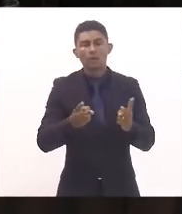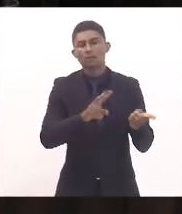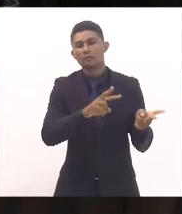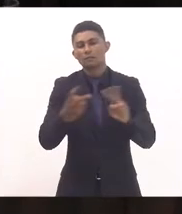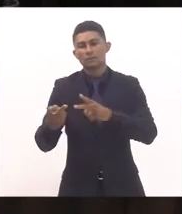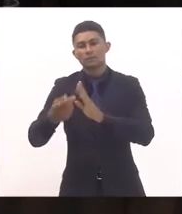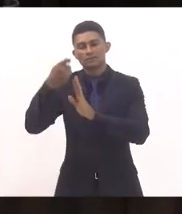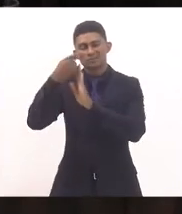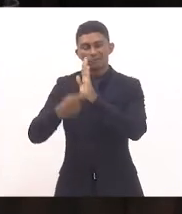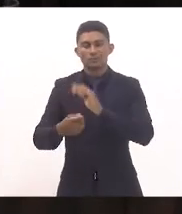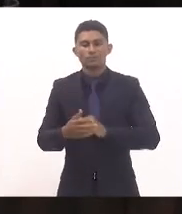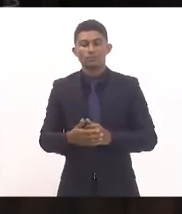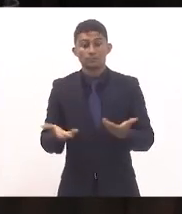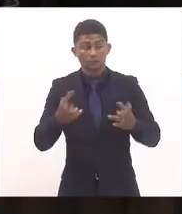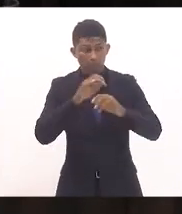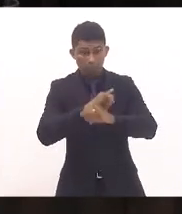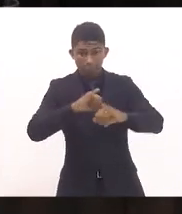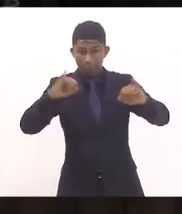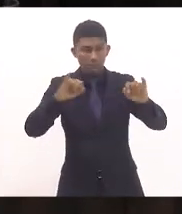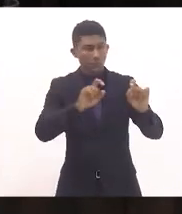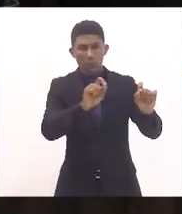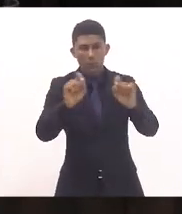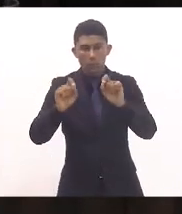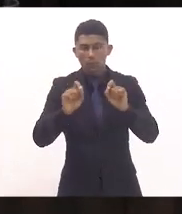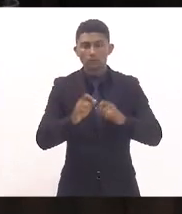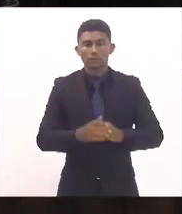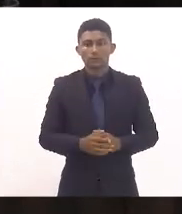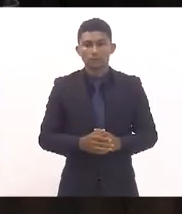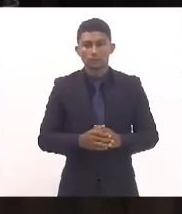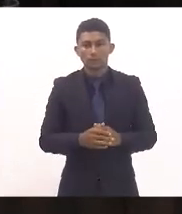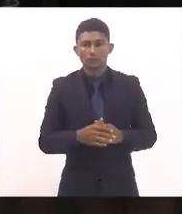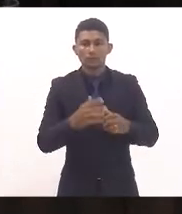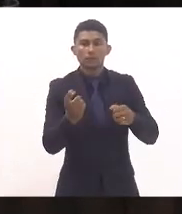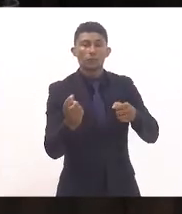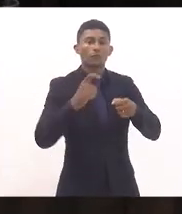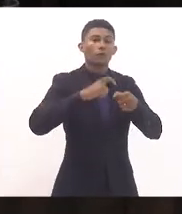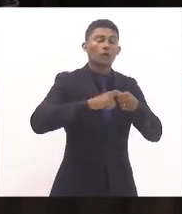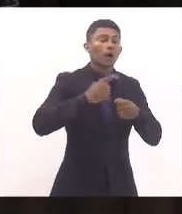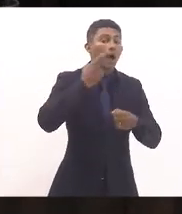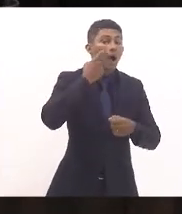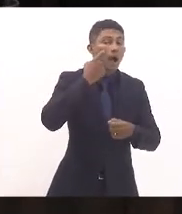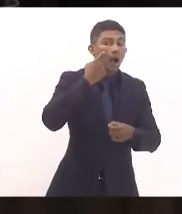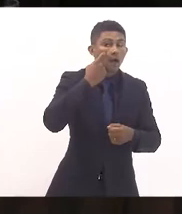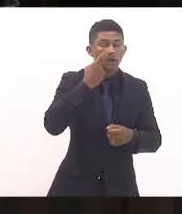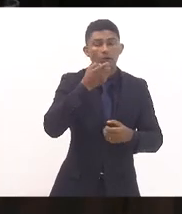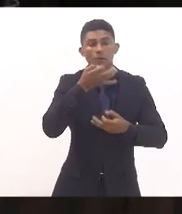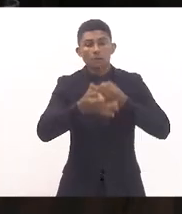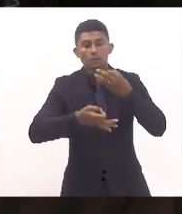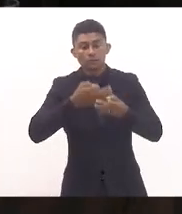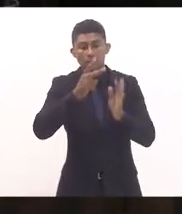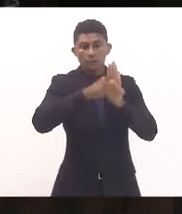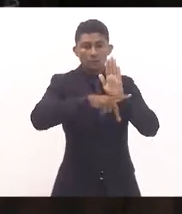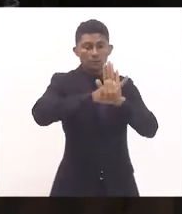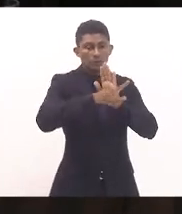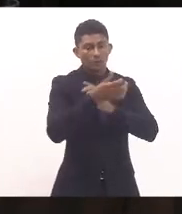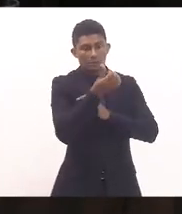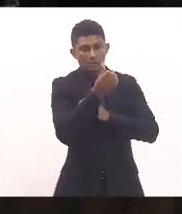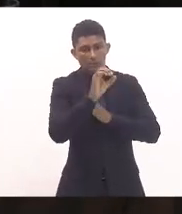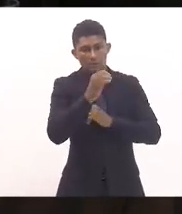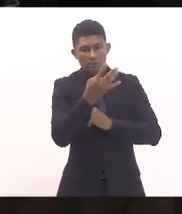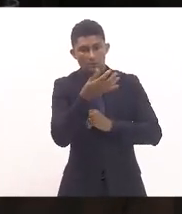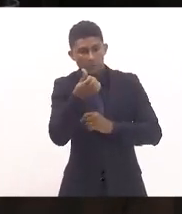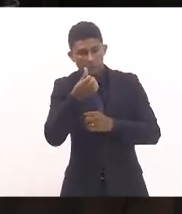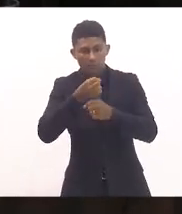A presidência chama os trabalhos à ordem. Vamos voltar a acolher o parecer do projeto de lei 6046